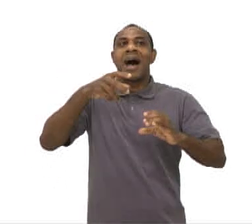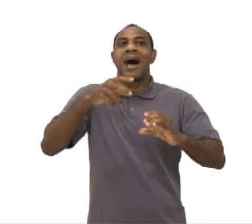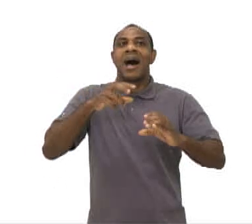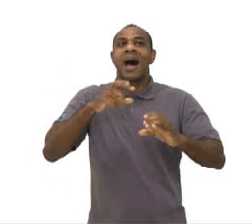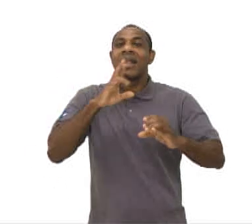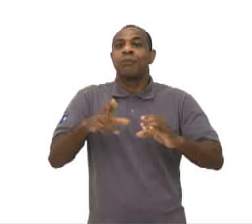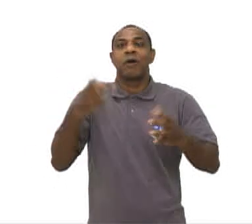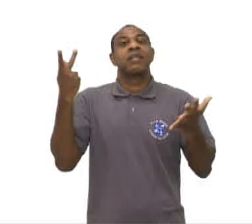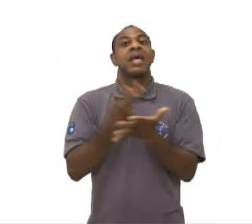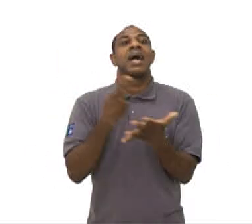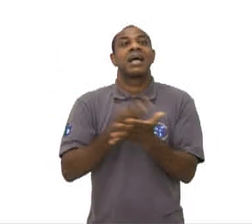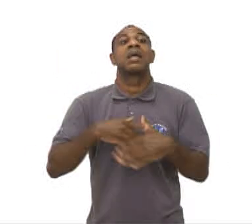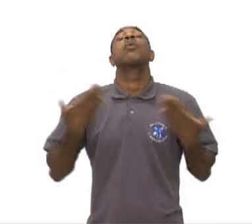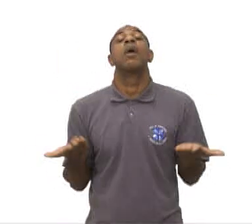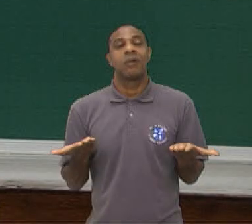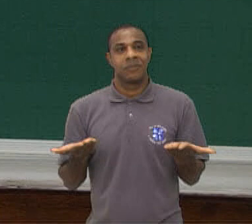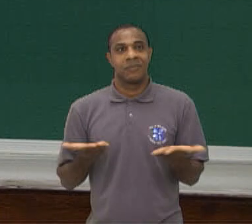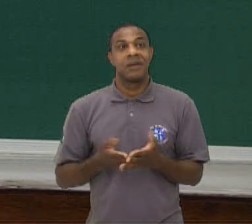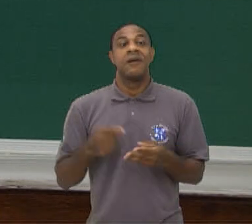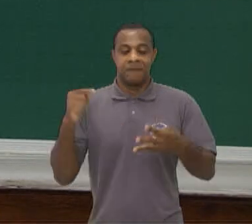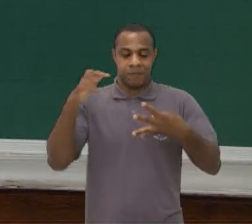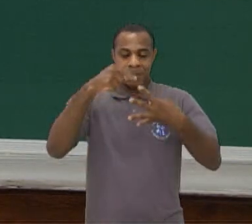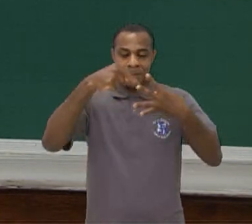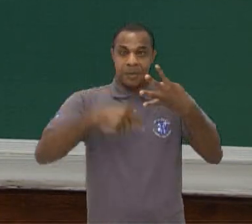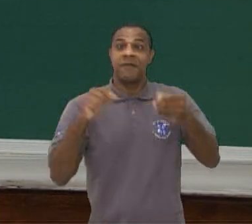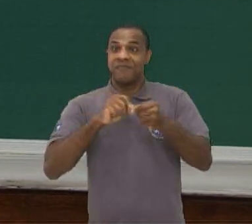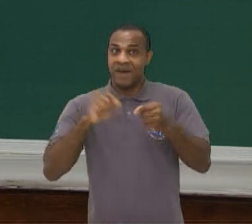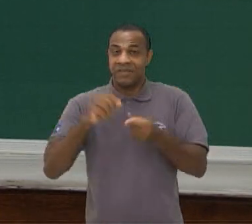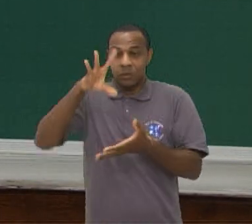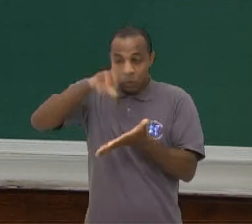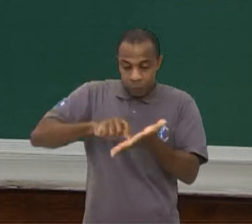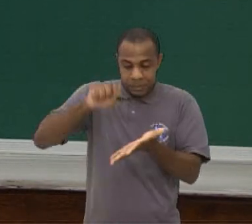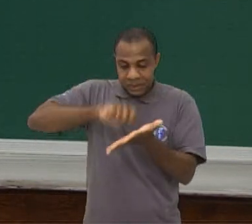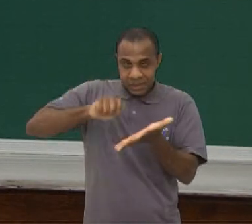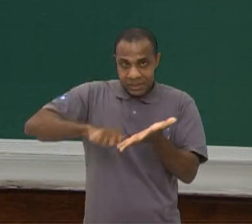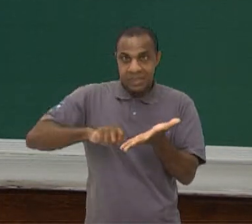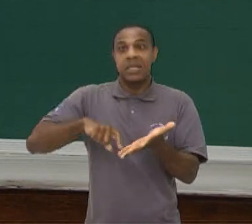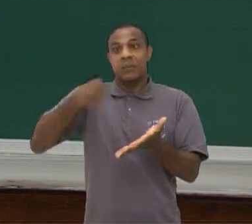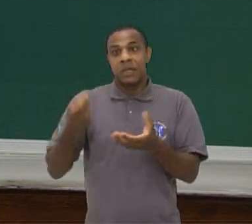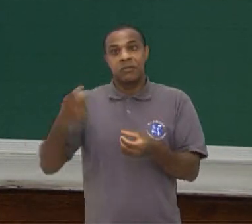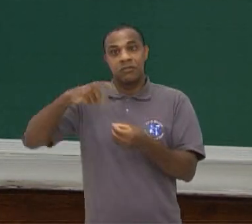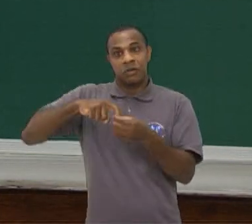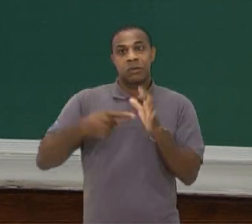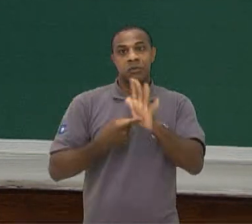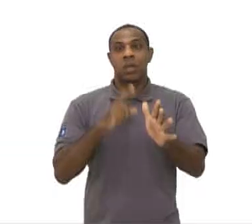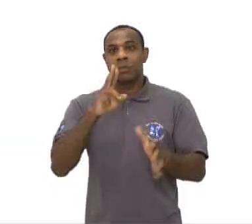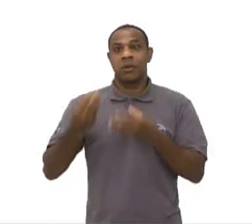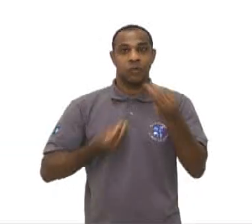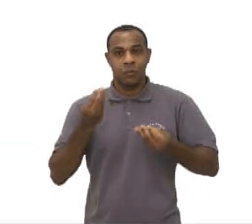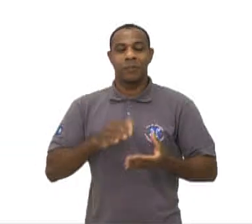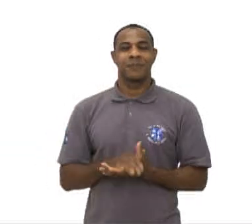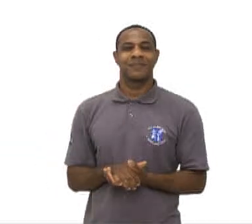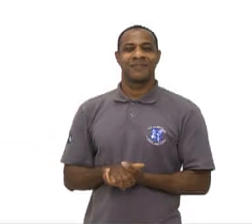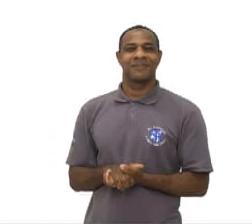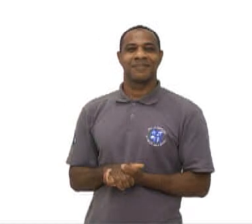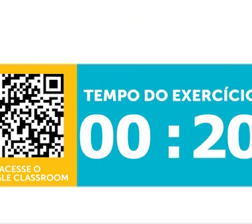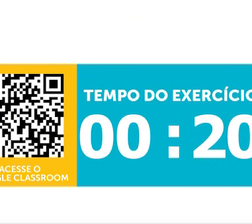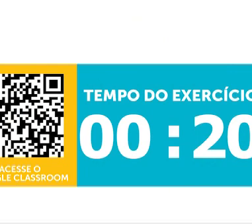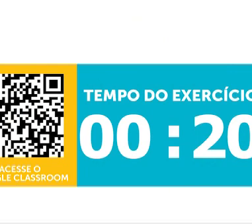incorreta, errada. Então, faça no seu caderno, responda no chat do aplicativo que a gente já volta para corrigir.